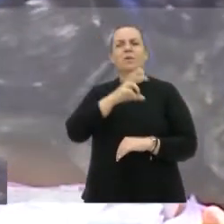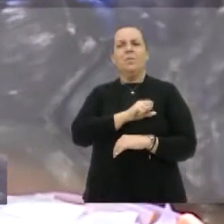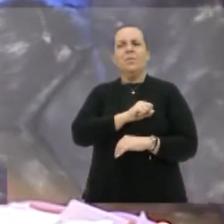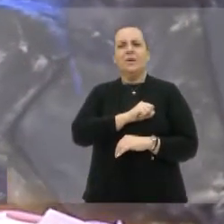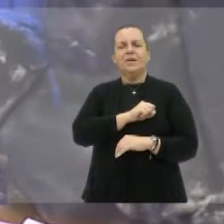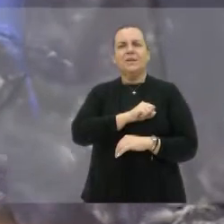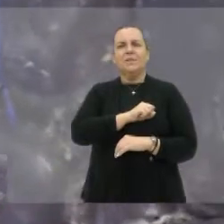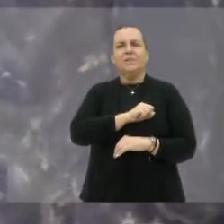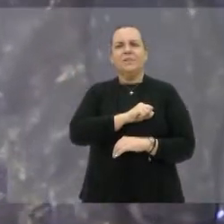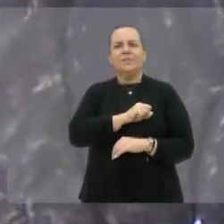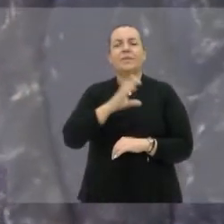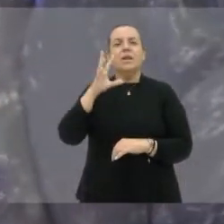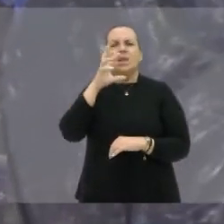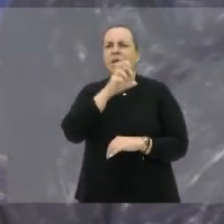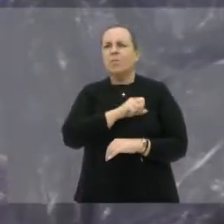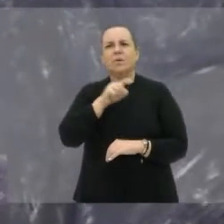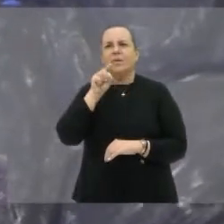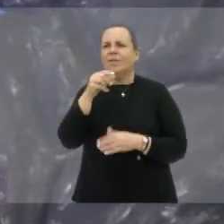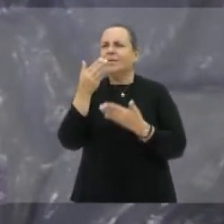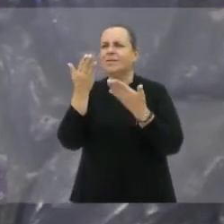amor é esse?